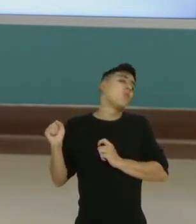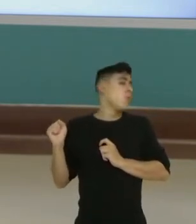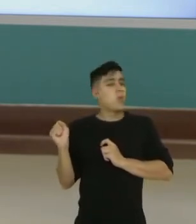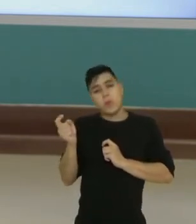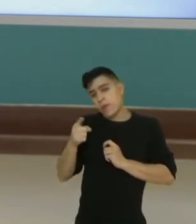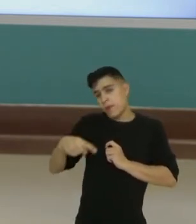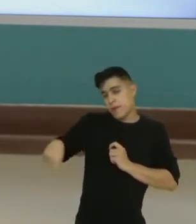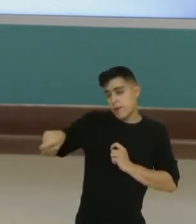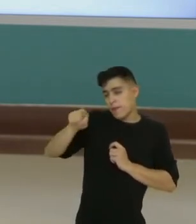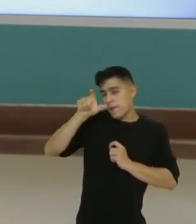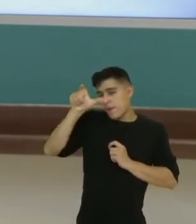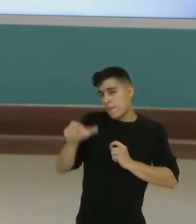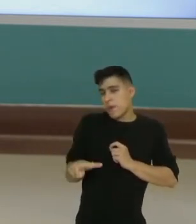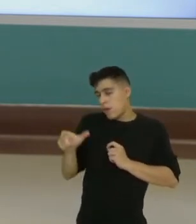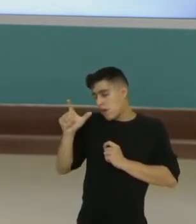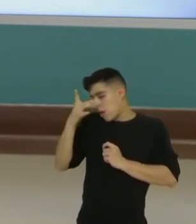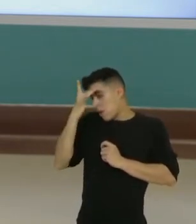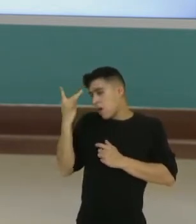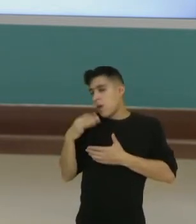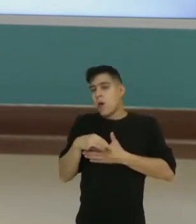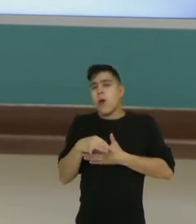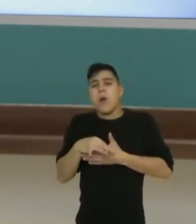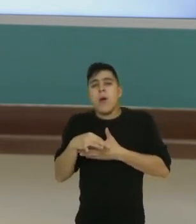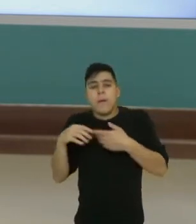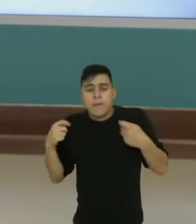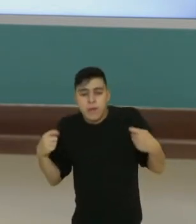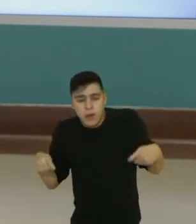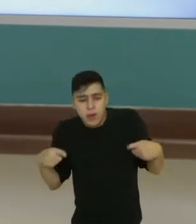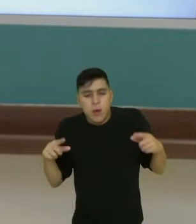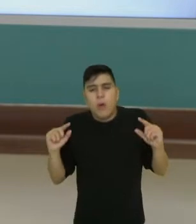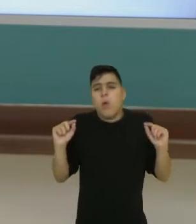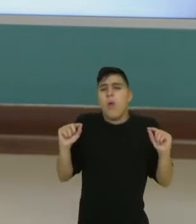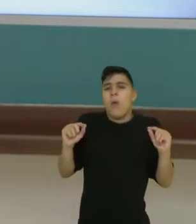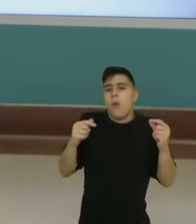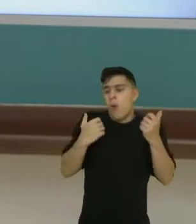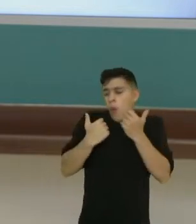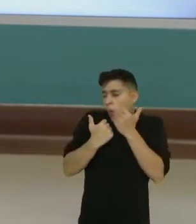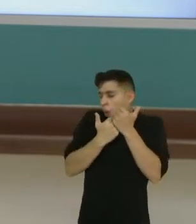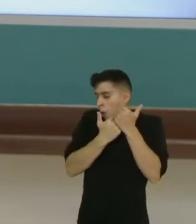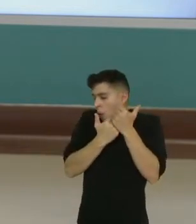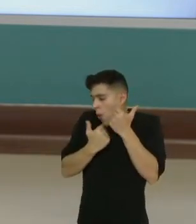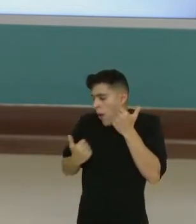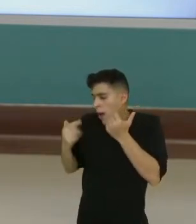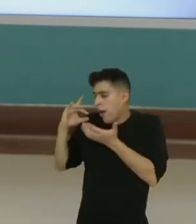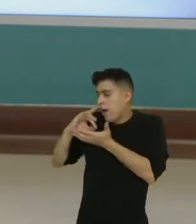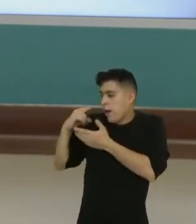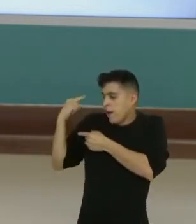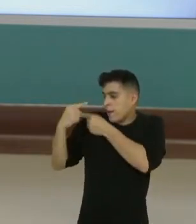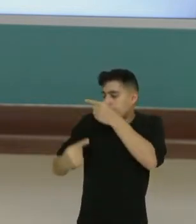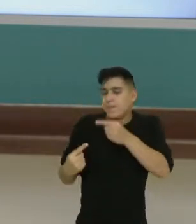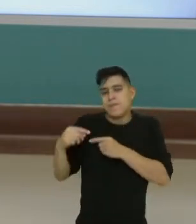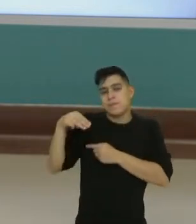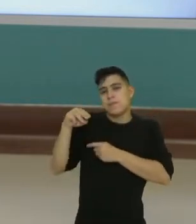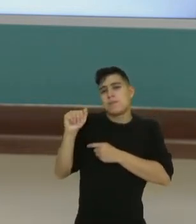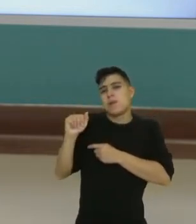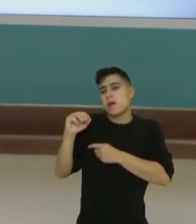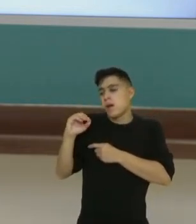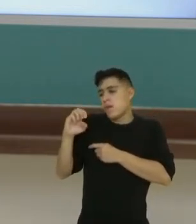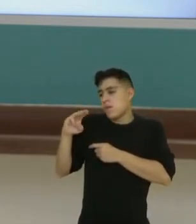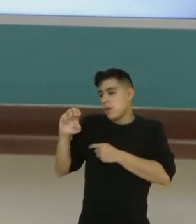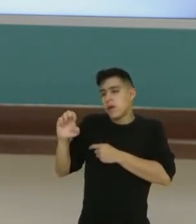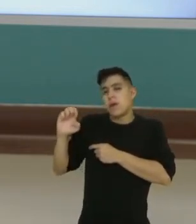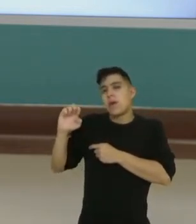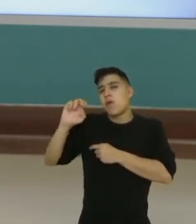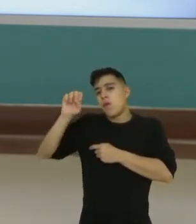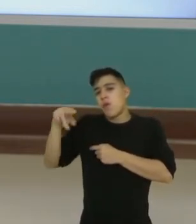a pessoa que mantém a liderança deve ser sucessor direto e legítimo de Maomé, ou do genro de